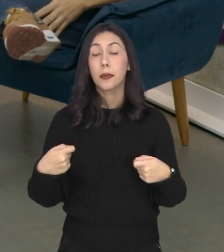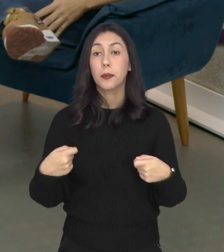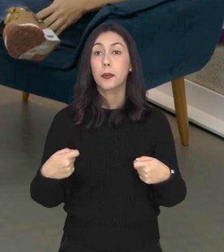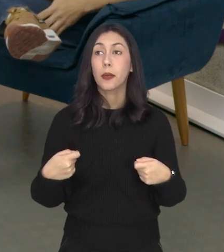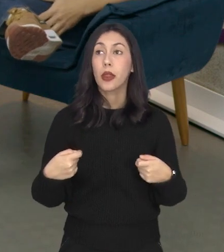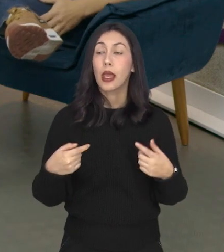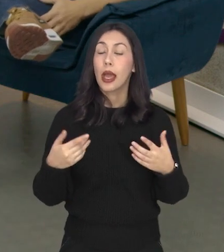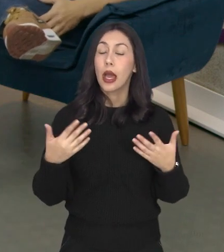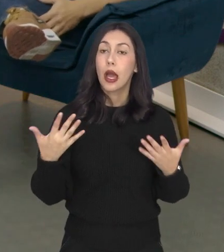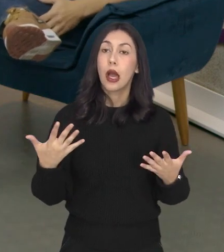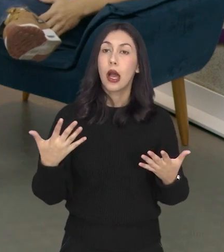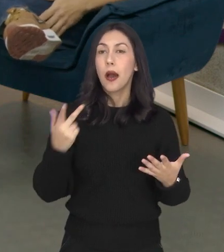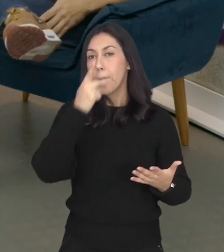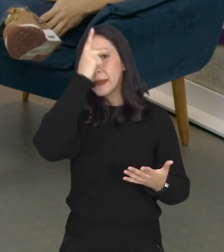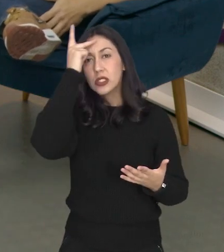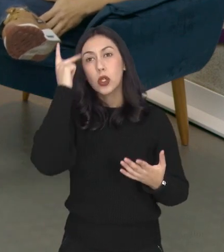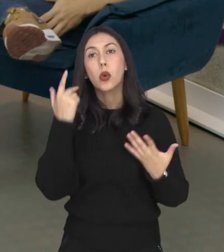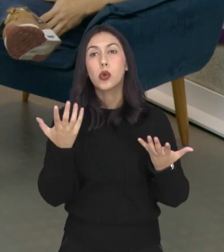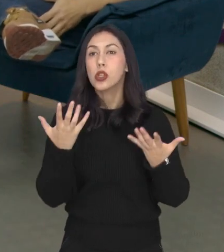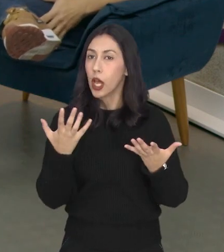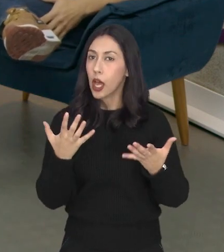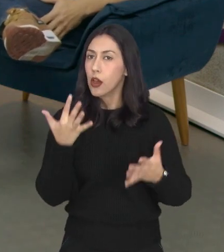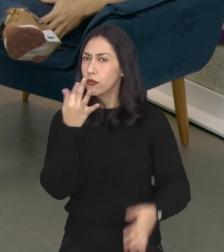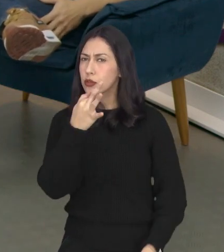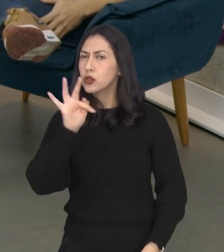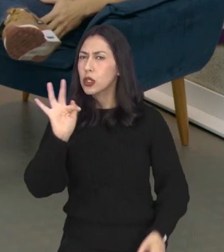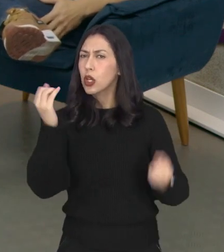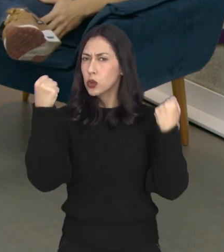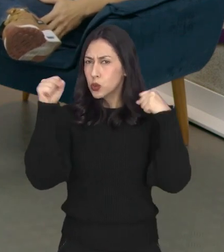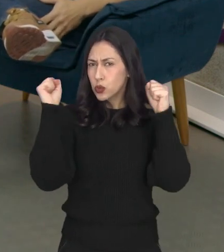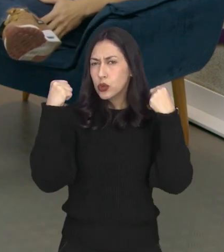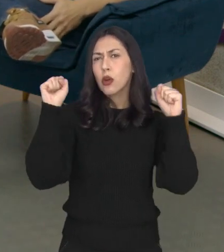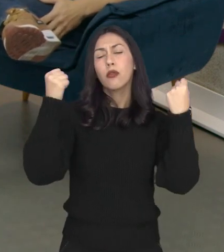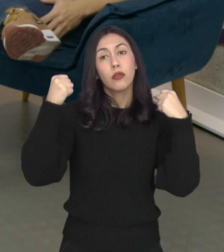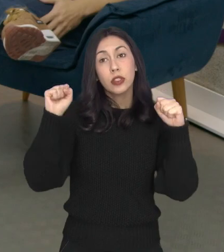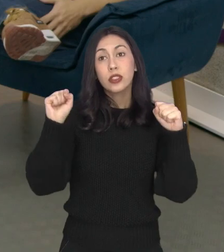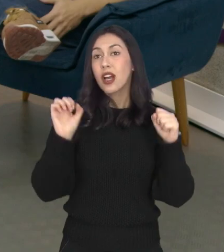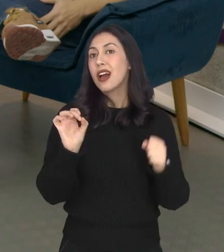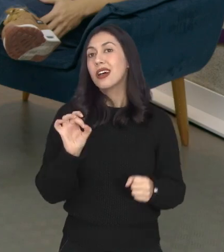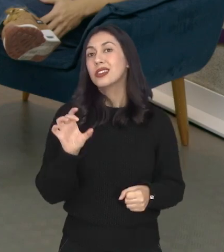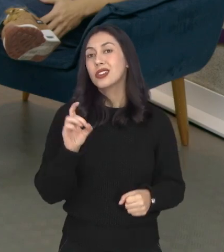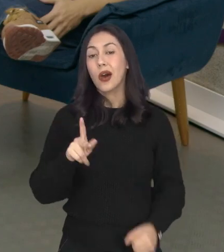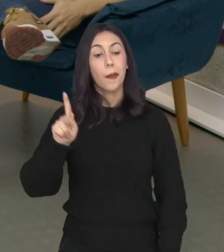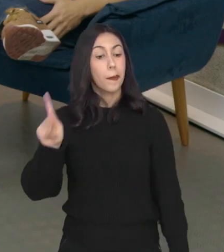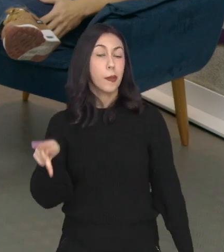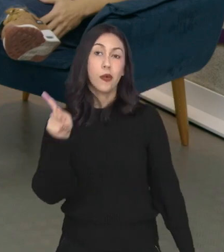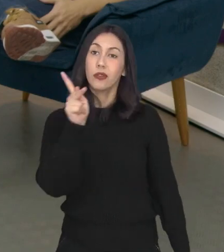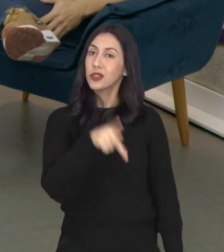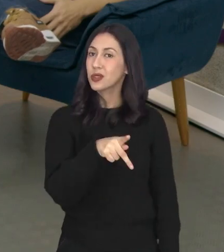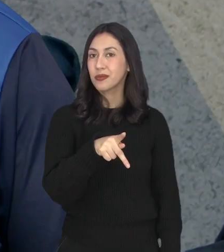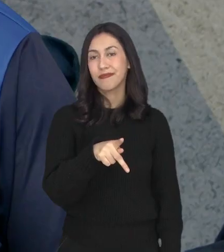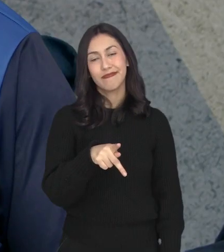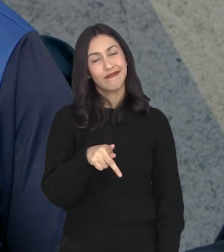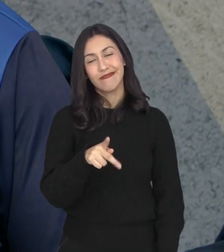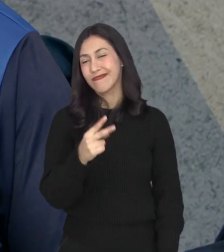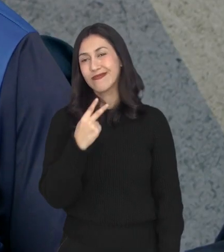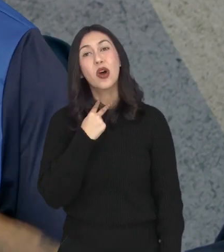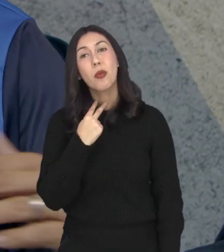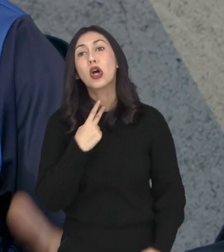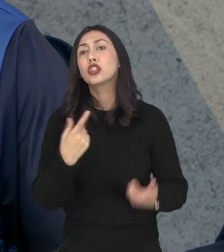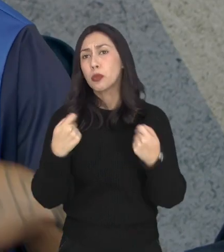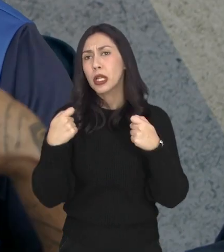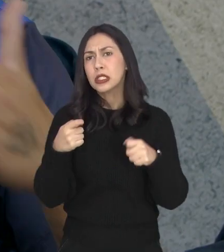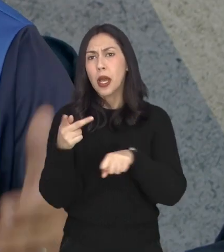futebol. Para quem na área educação física, realmente ficar só como professor de educação física já não dá